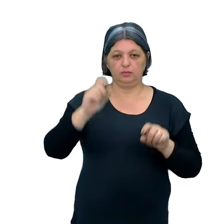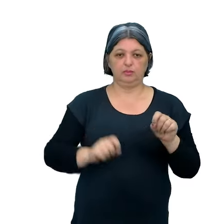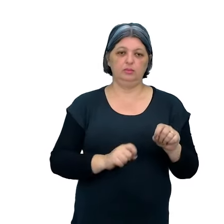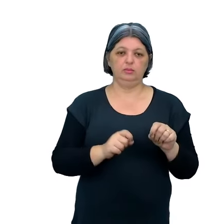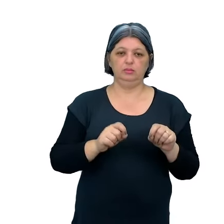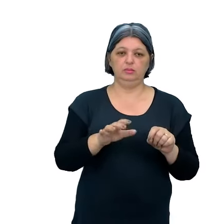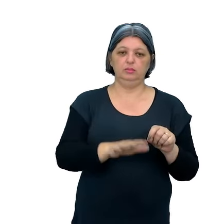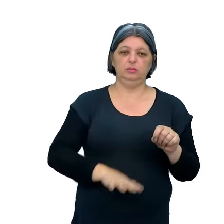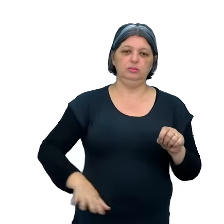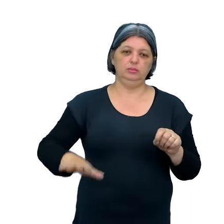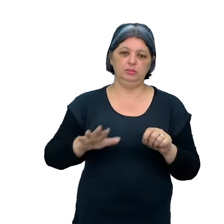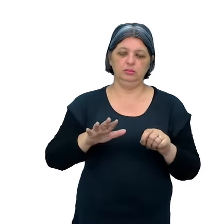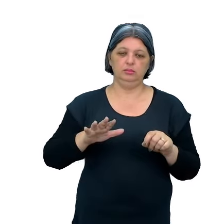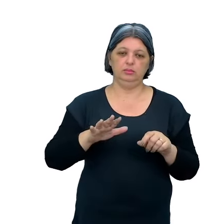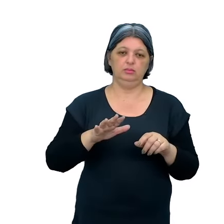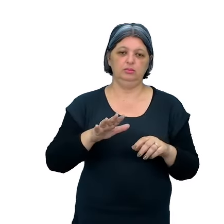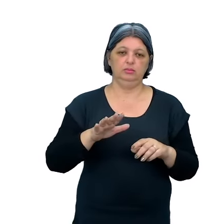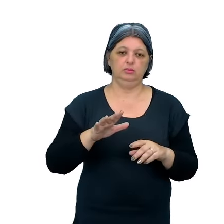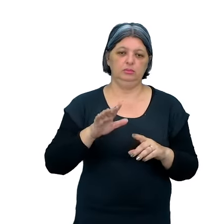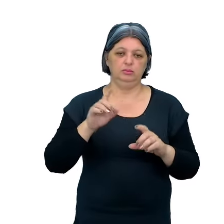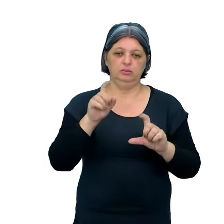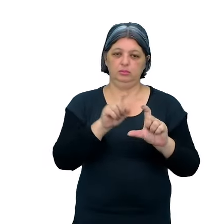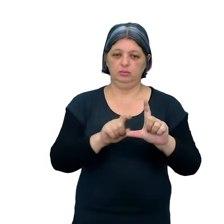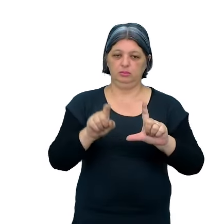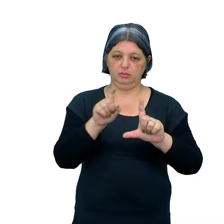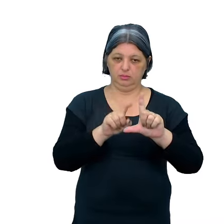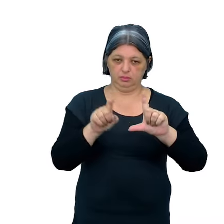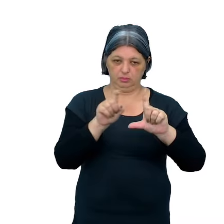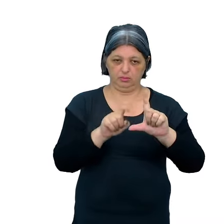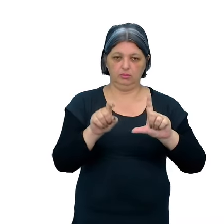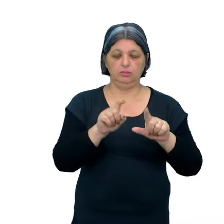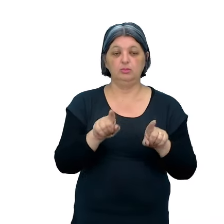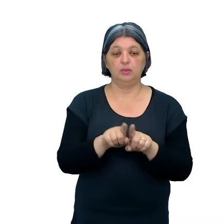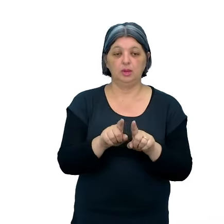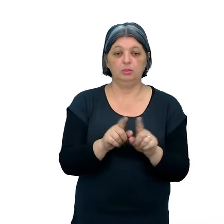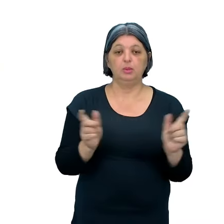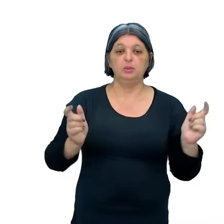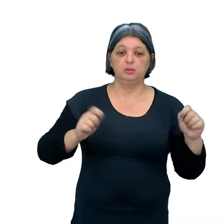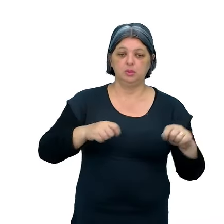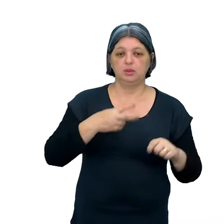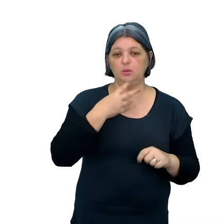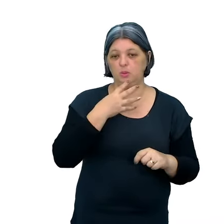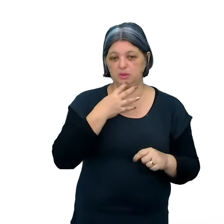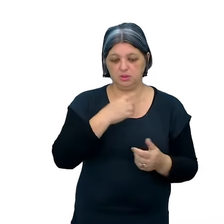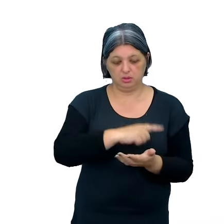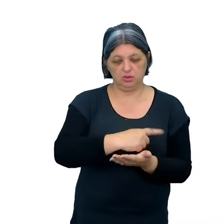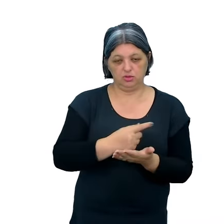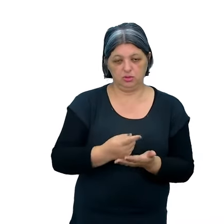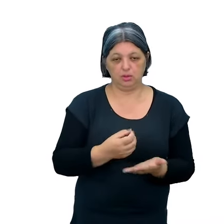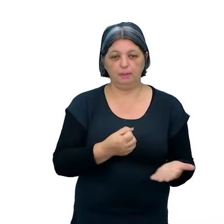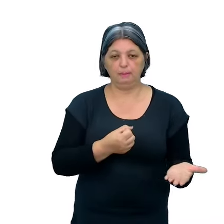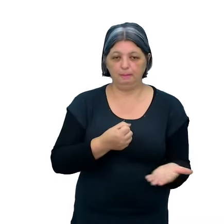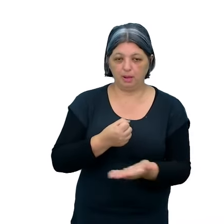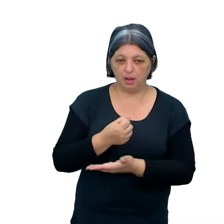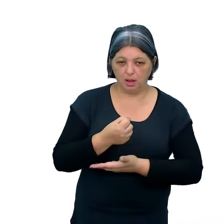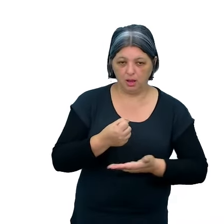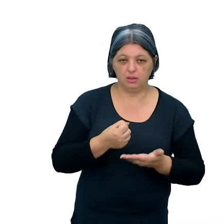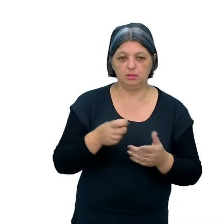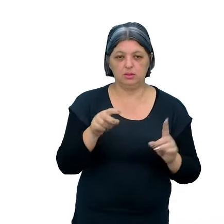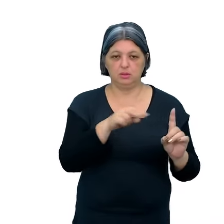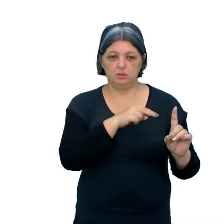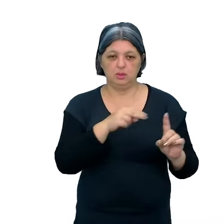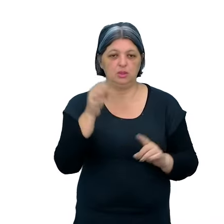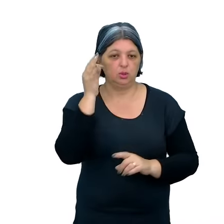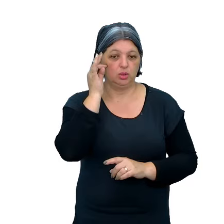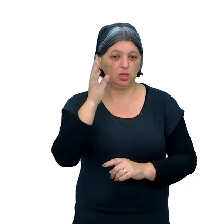digitais. Possibilita, o ensino também, possibilita conhecer esses gêneros com base nos aspectos teóricos da